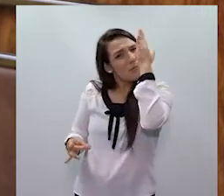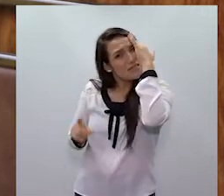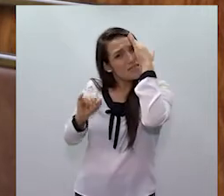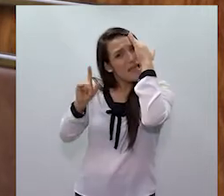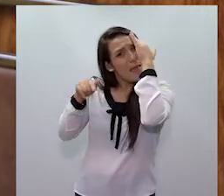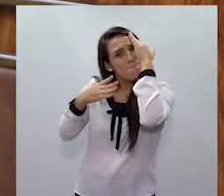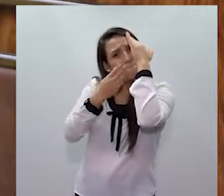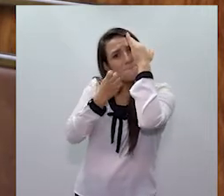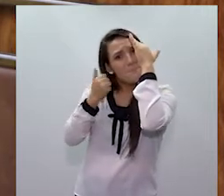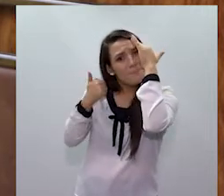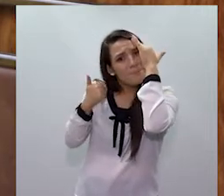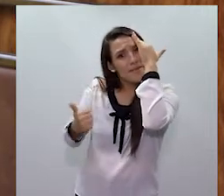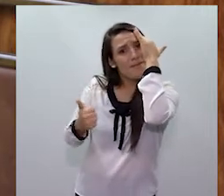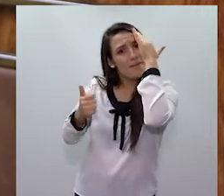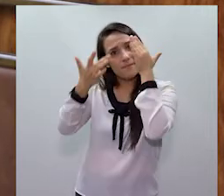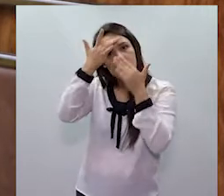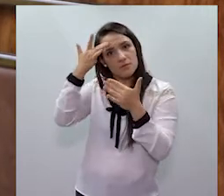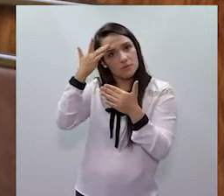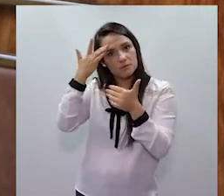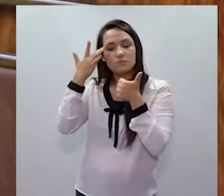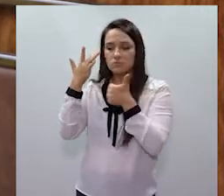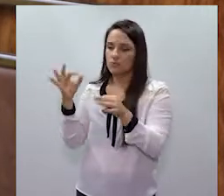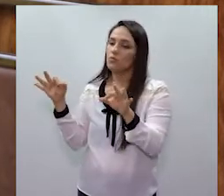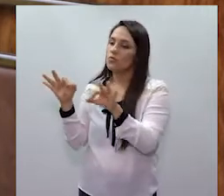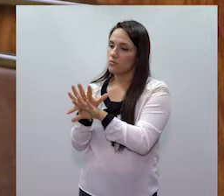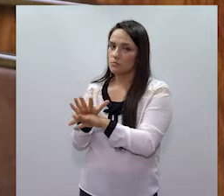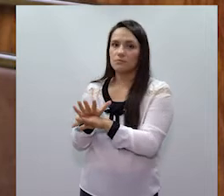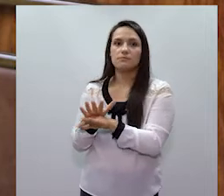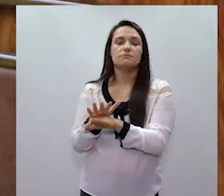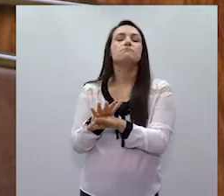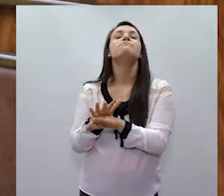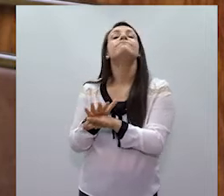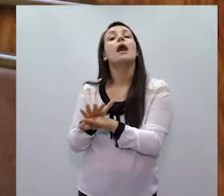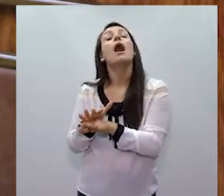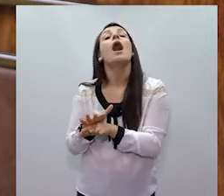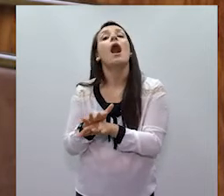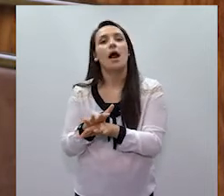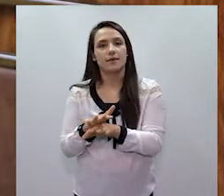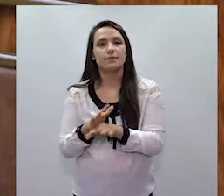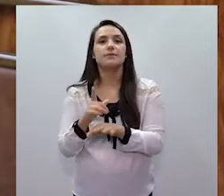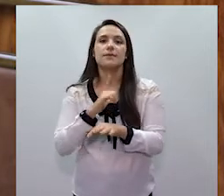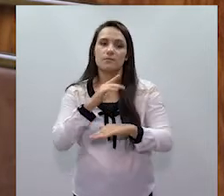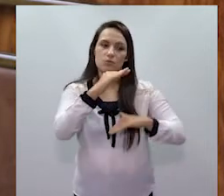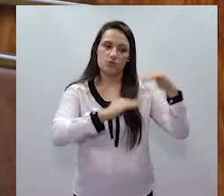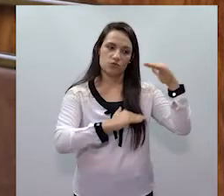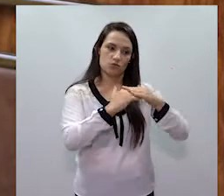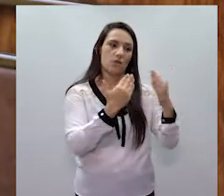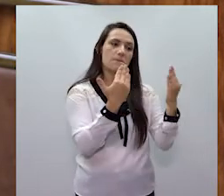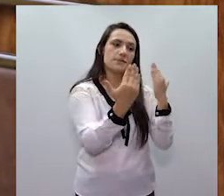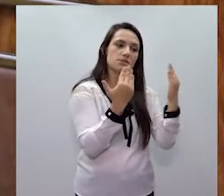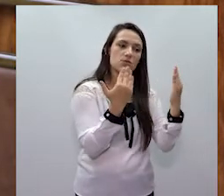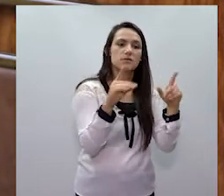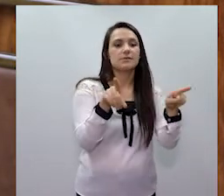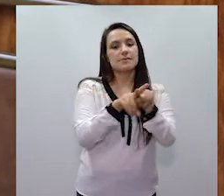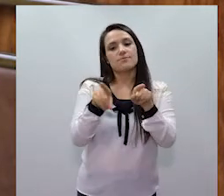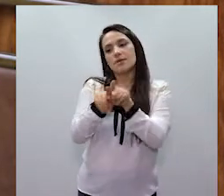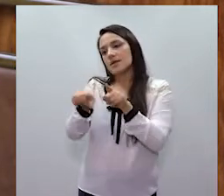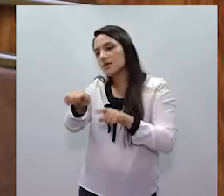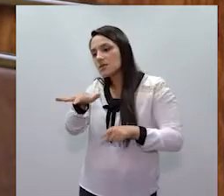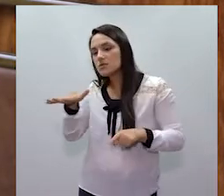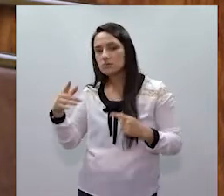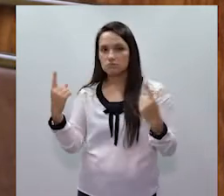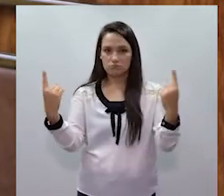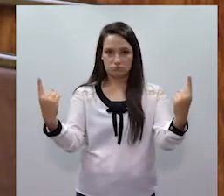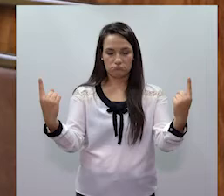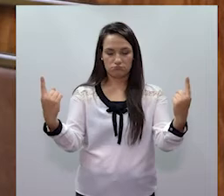bem. E, superada essa etapa, o pretendente é avaliado por uma psicóloga e uma assistente social.